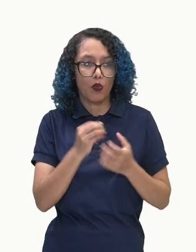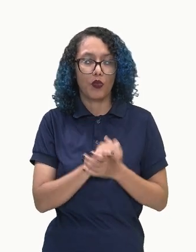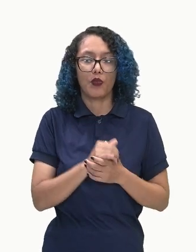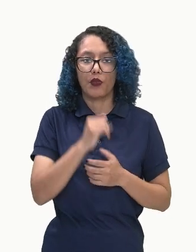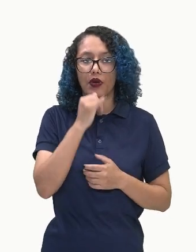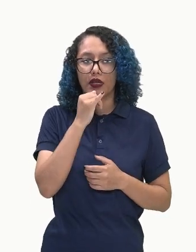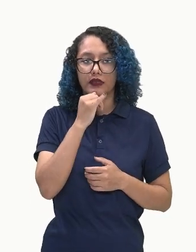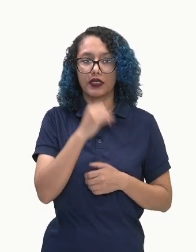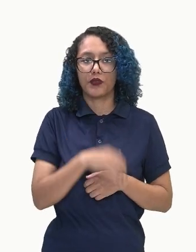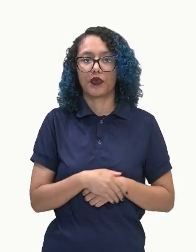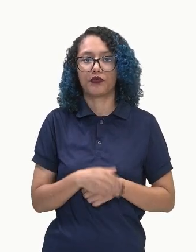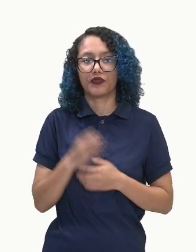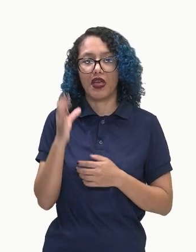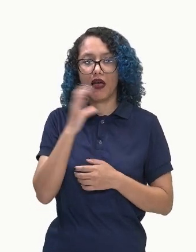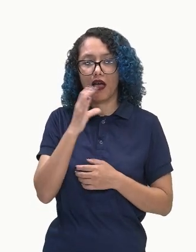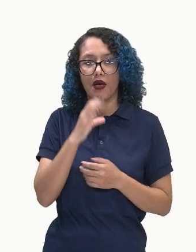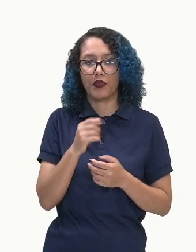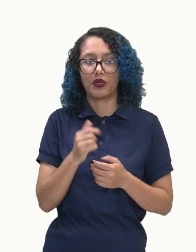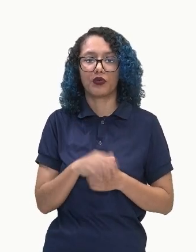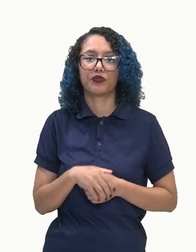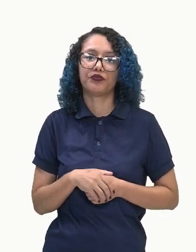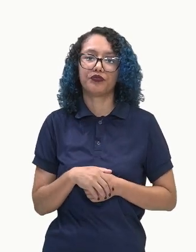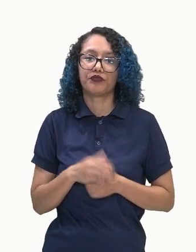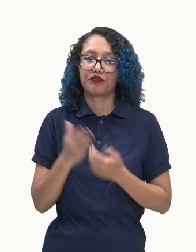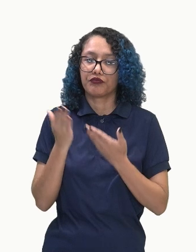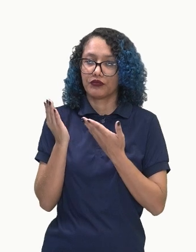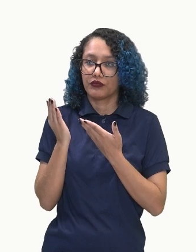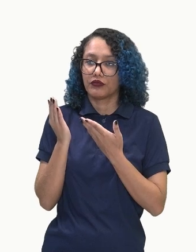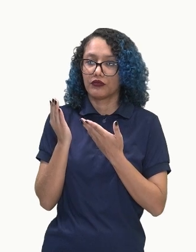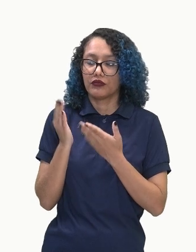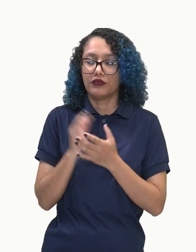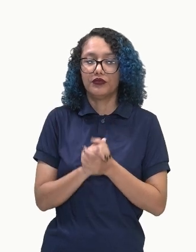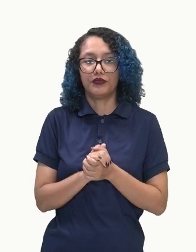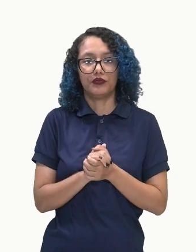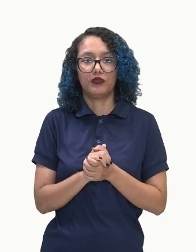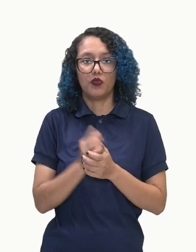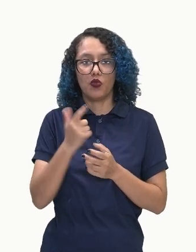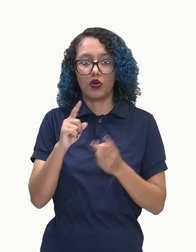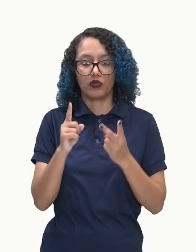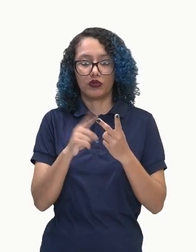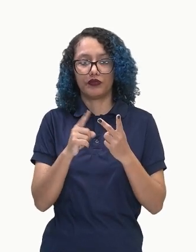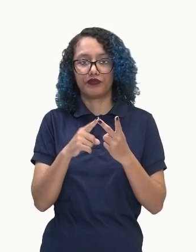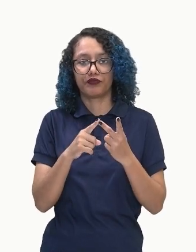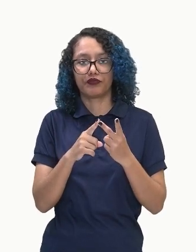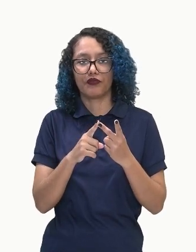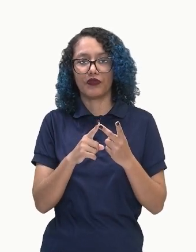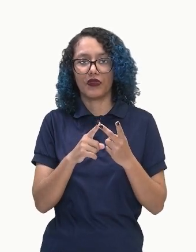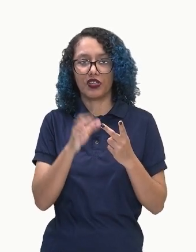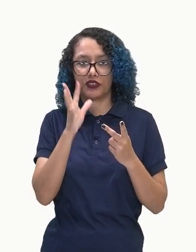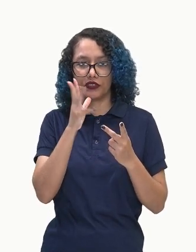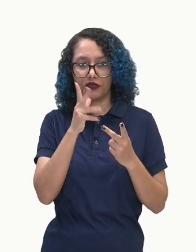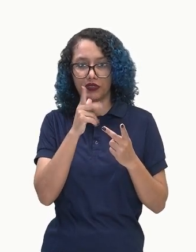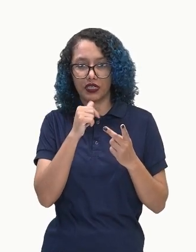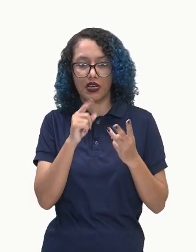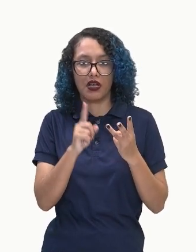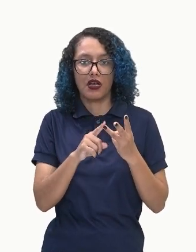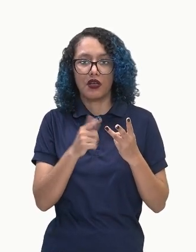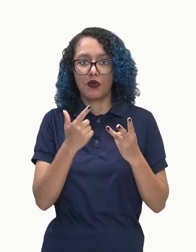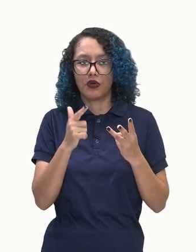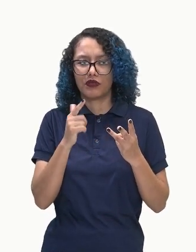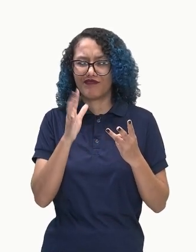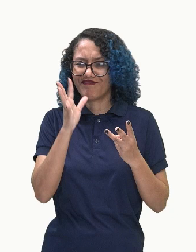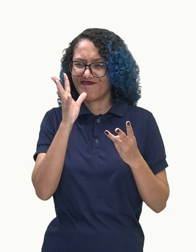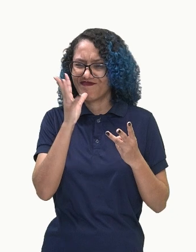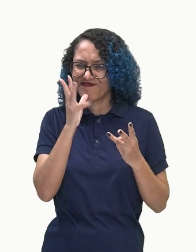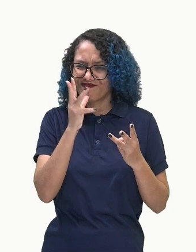quick, rápido, quickly, rapidamente, slow, devagar, slowly, vagarosamente